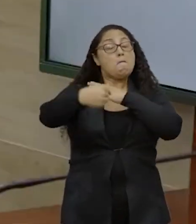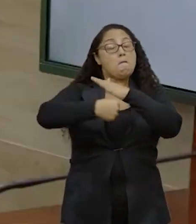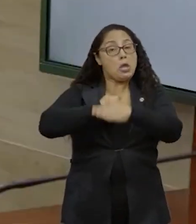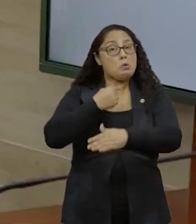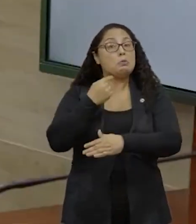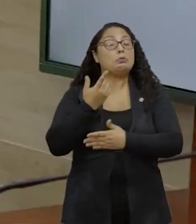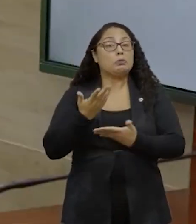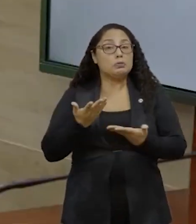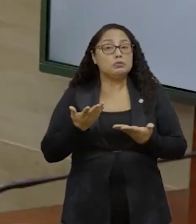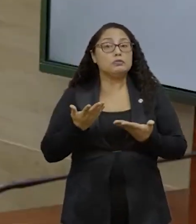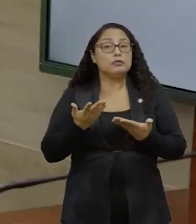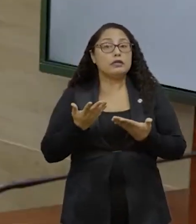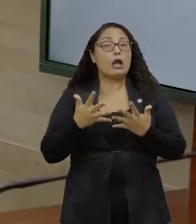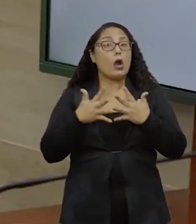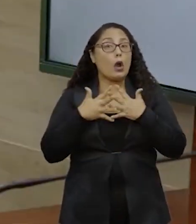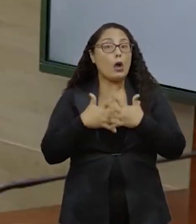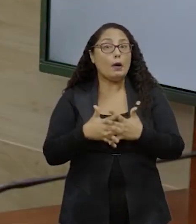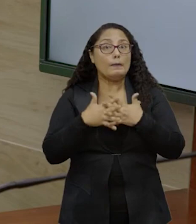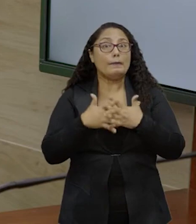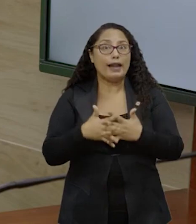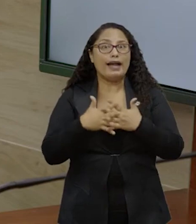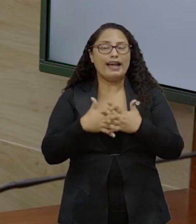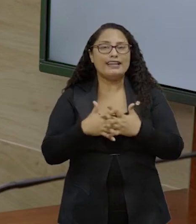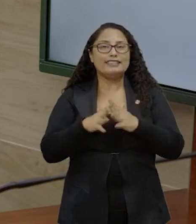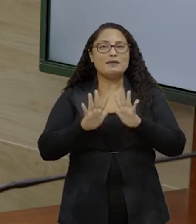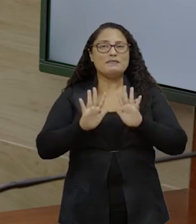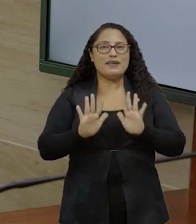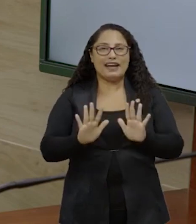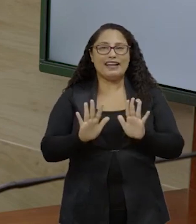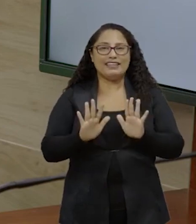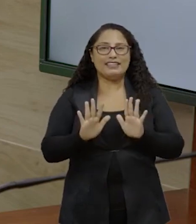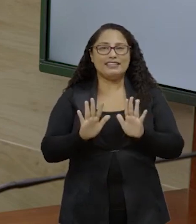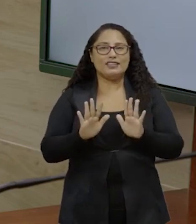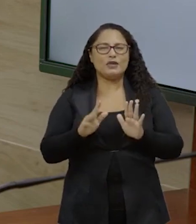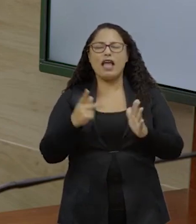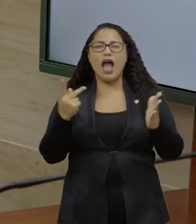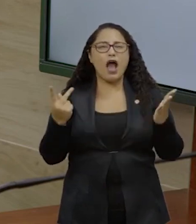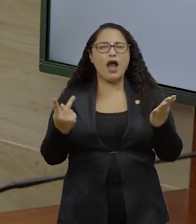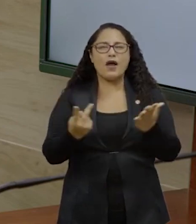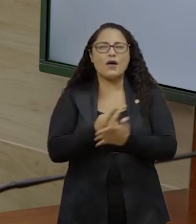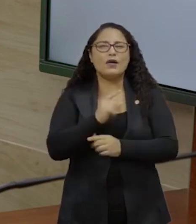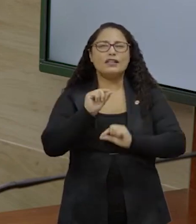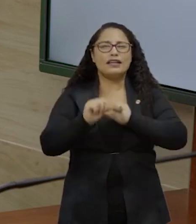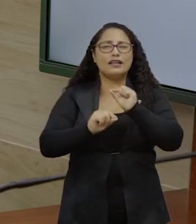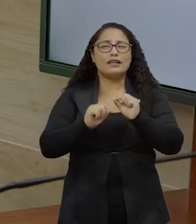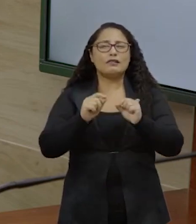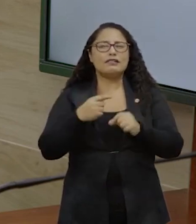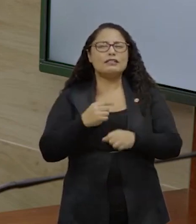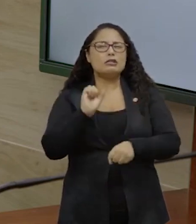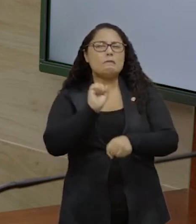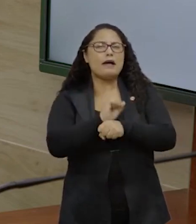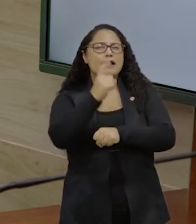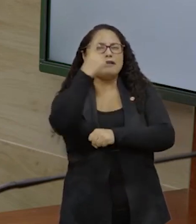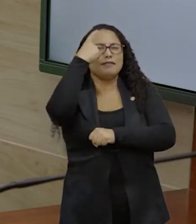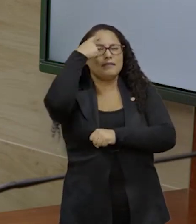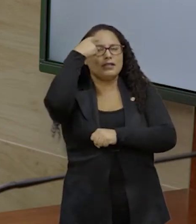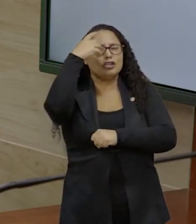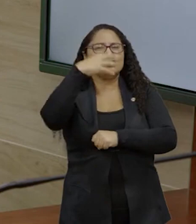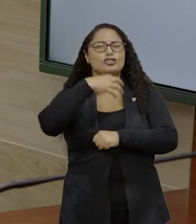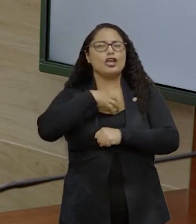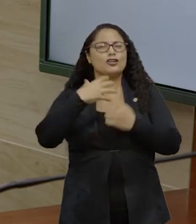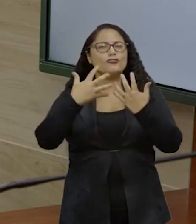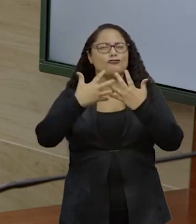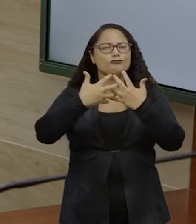pergunta, assim, um pouco complexa, né? Mas o que acontece, né? Se a gente para pensar, a forma